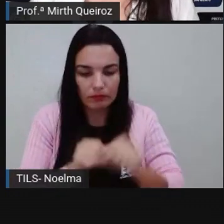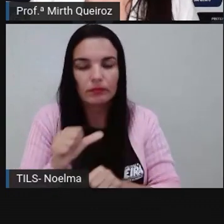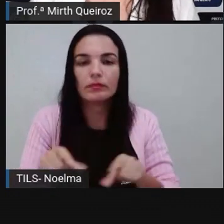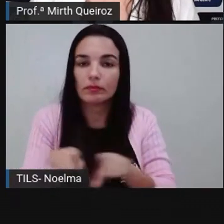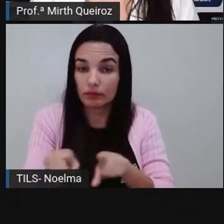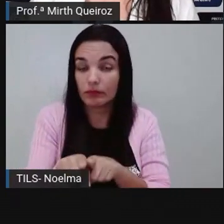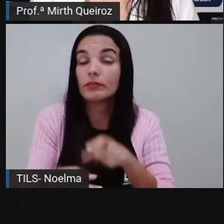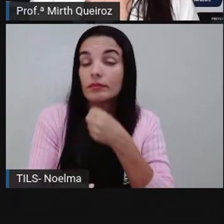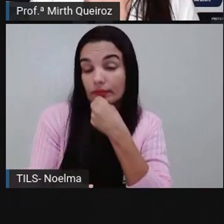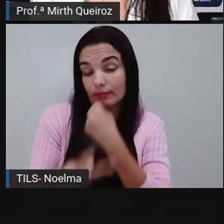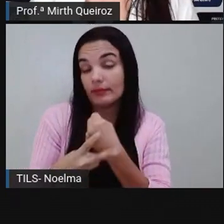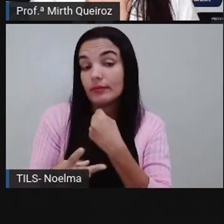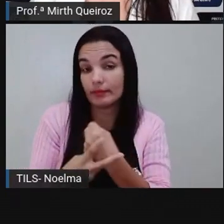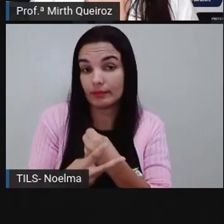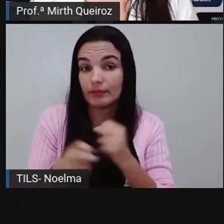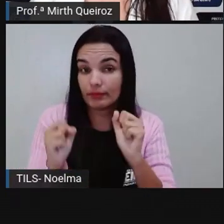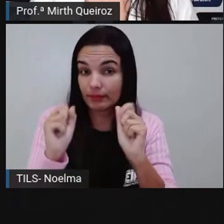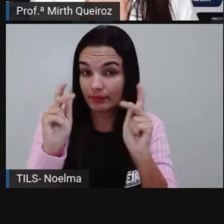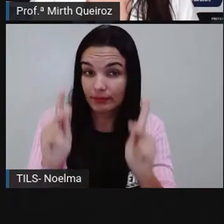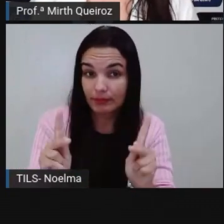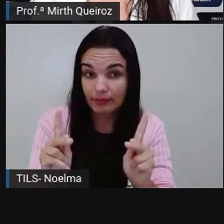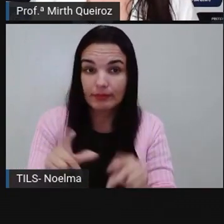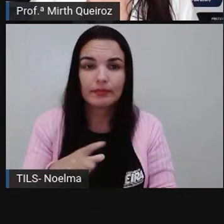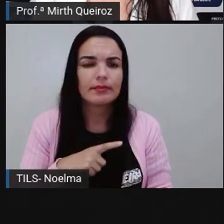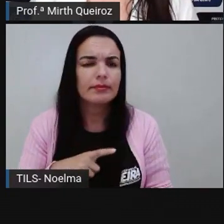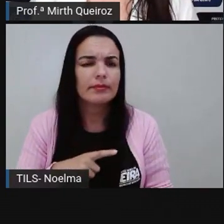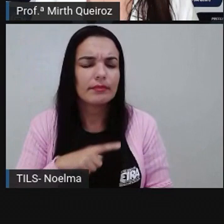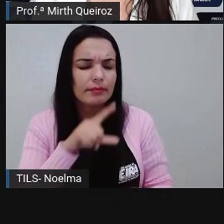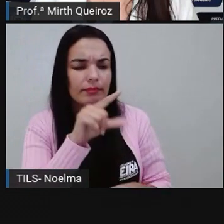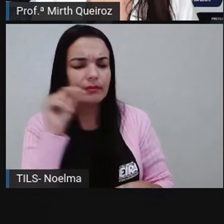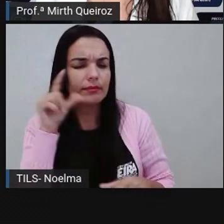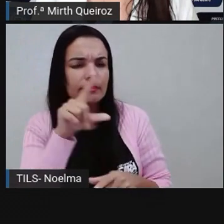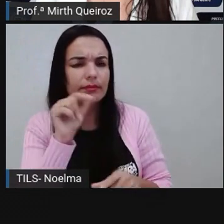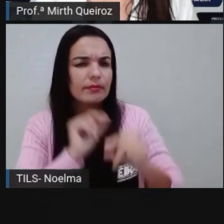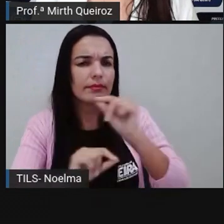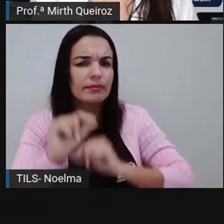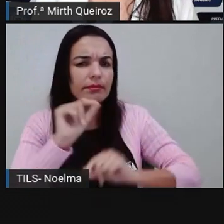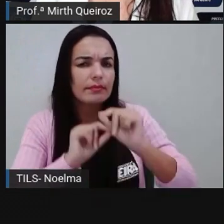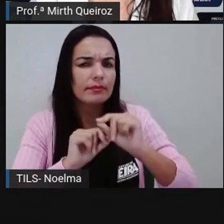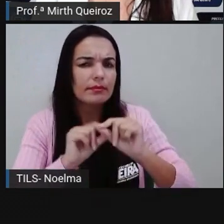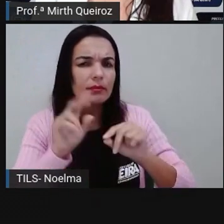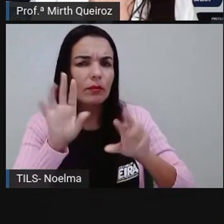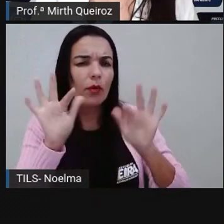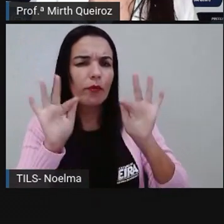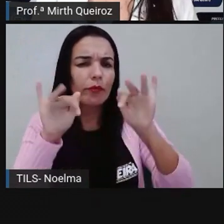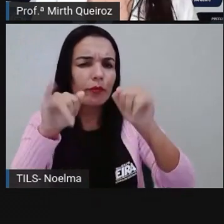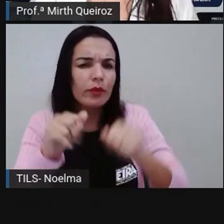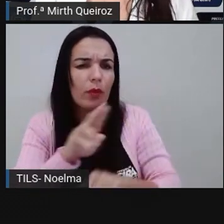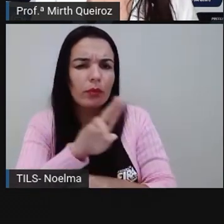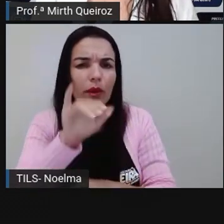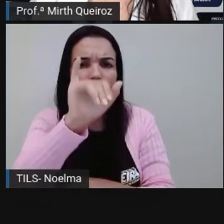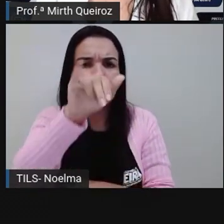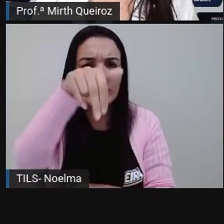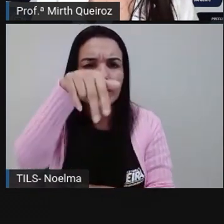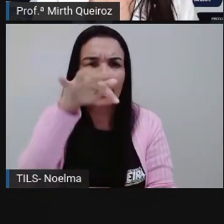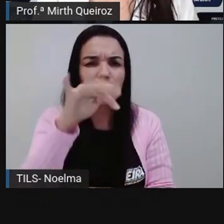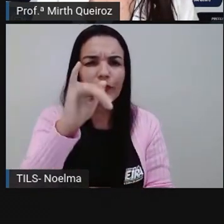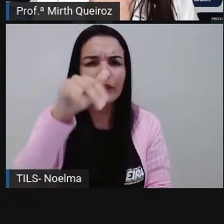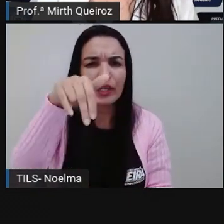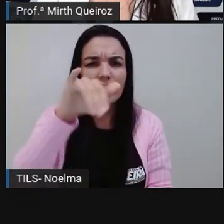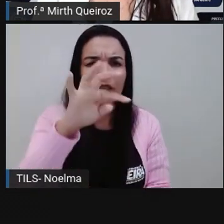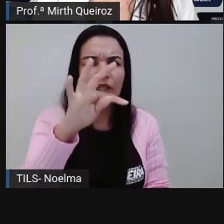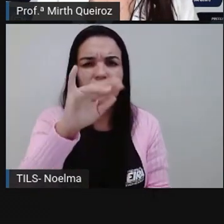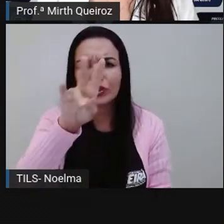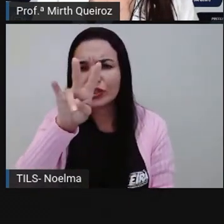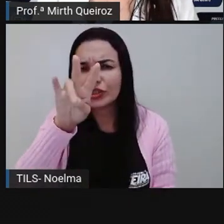chama verbo também. Os verbos são identificados e designados pelo infinitivo. O infinitivo é